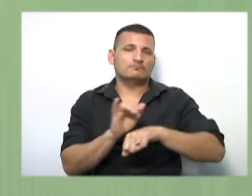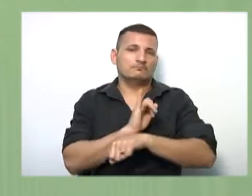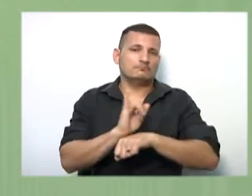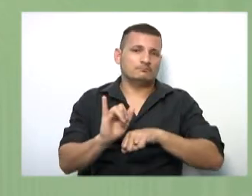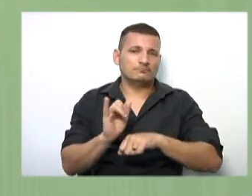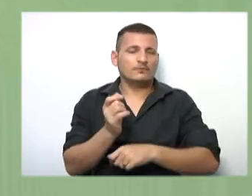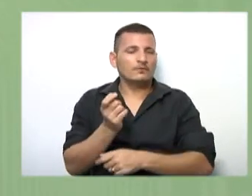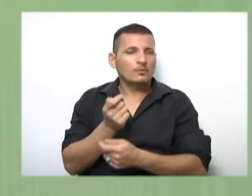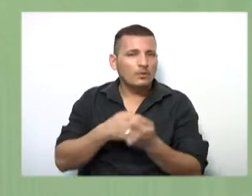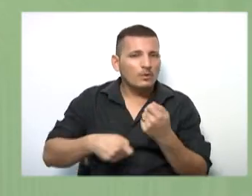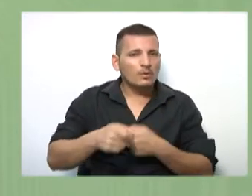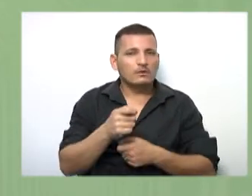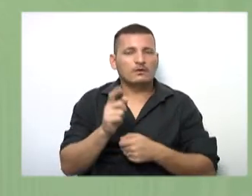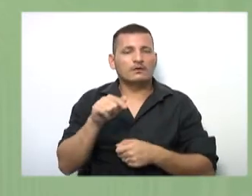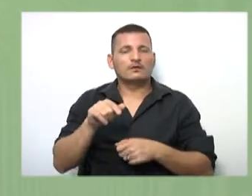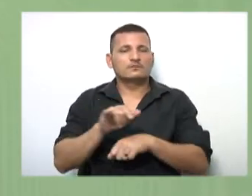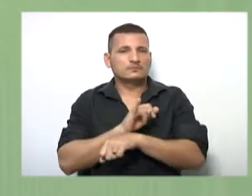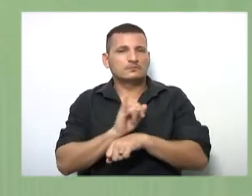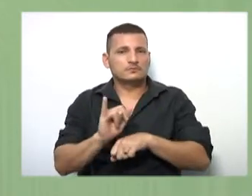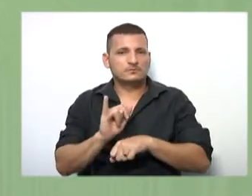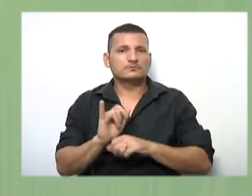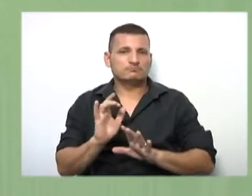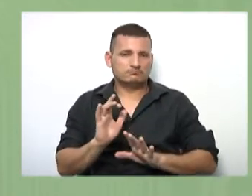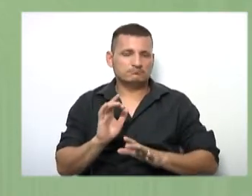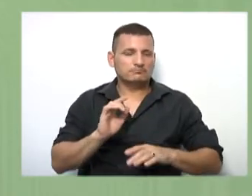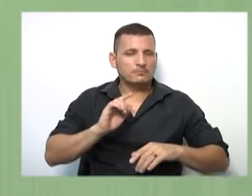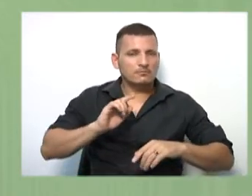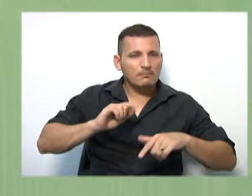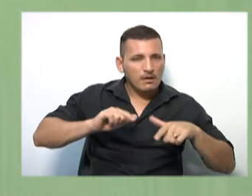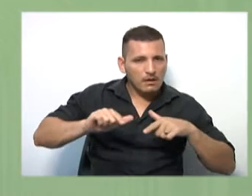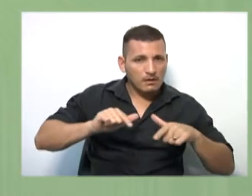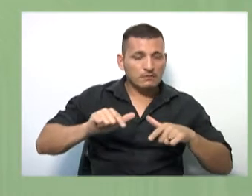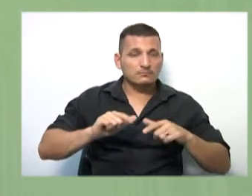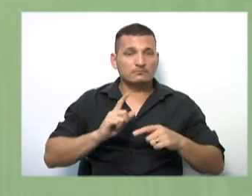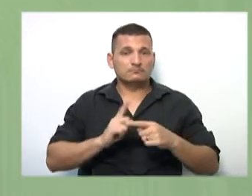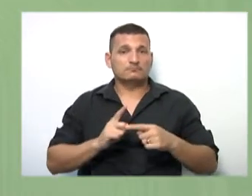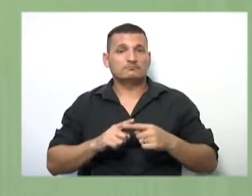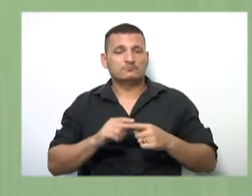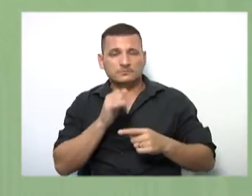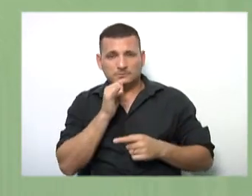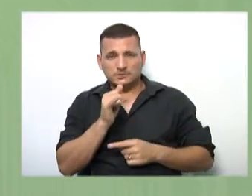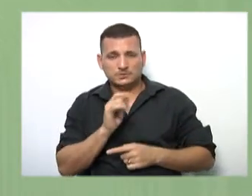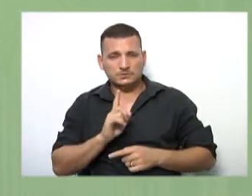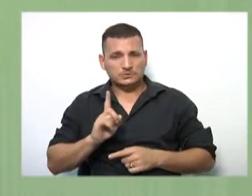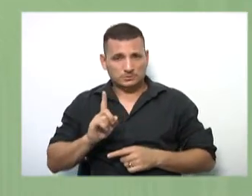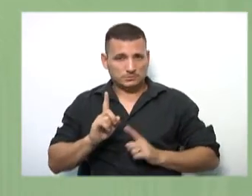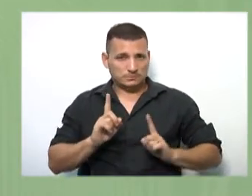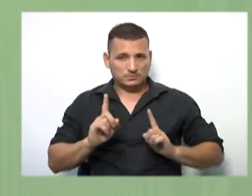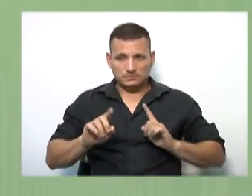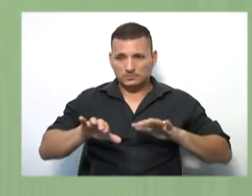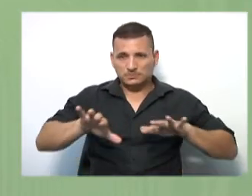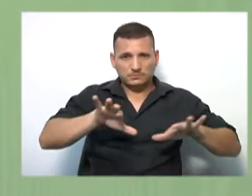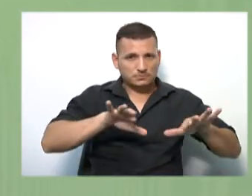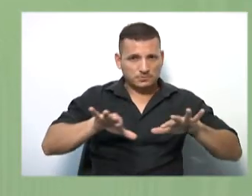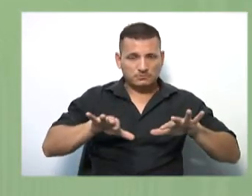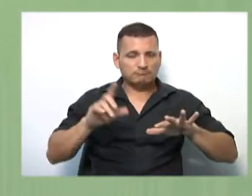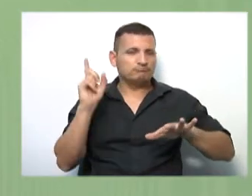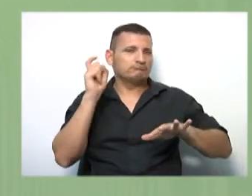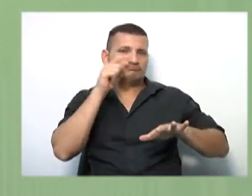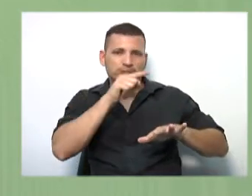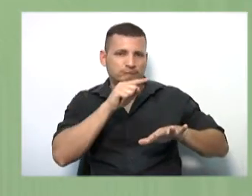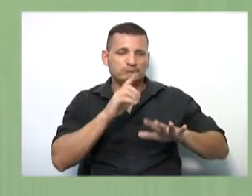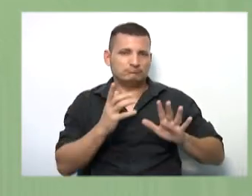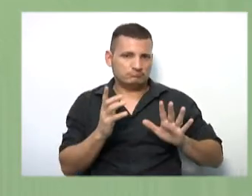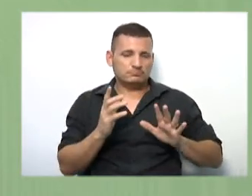uma estratégia produtiva, pois de forma individual dificilmente se encontra um local, se encontra uma condição